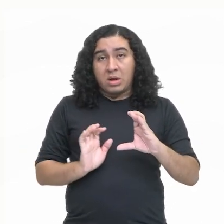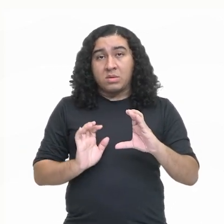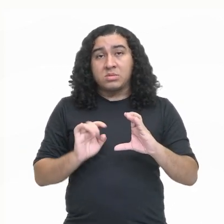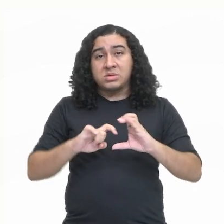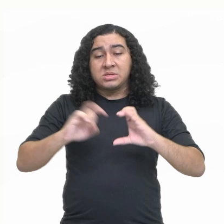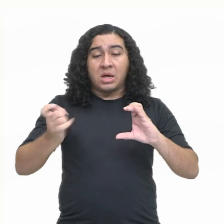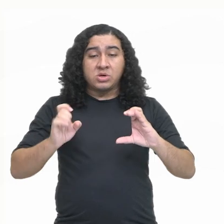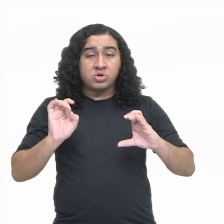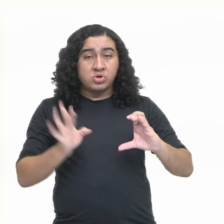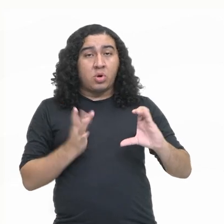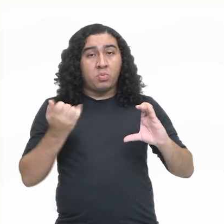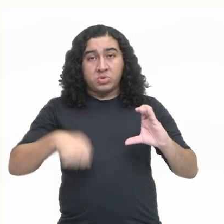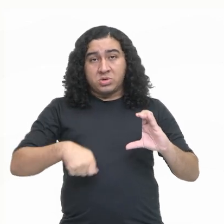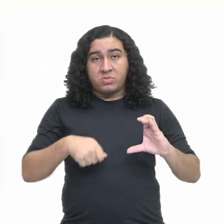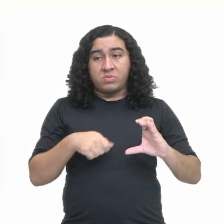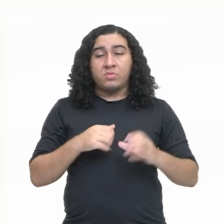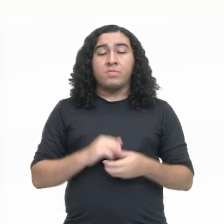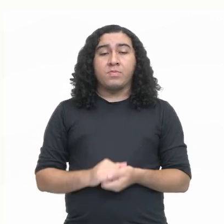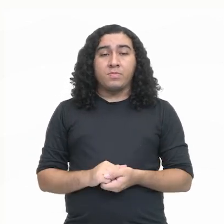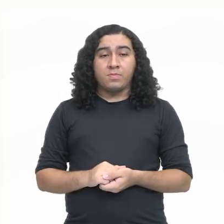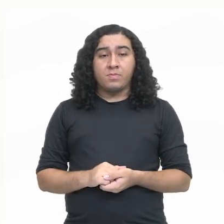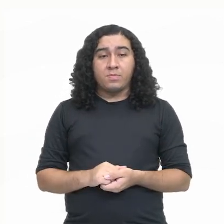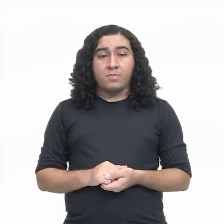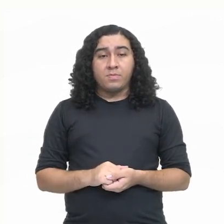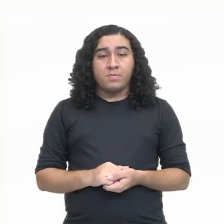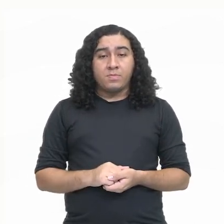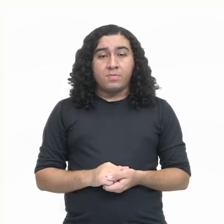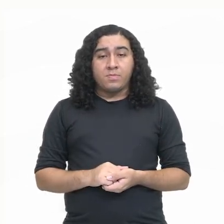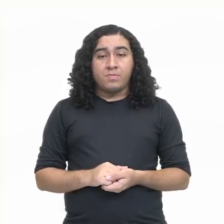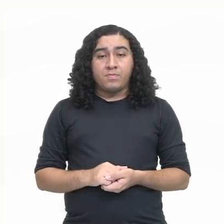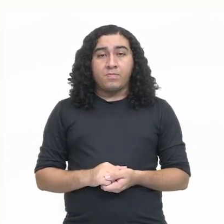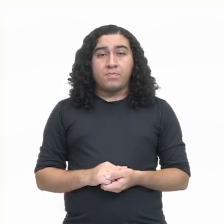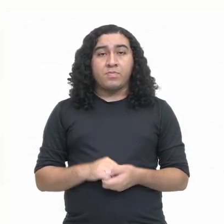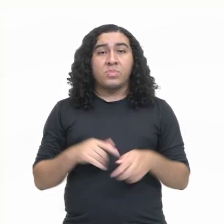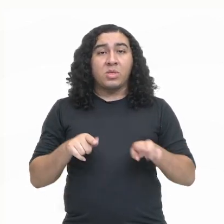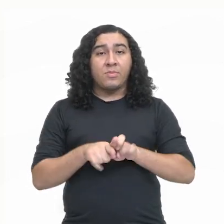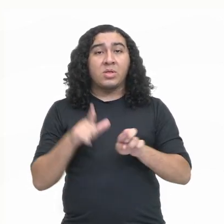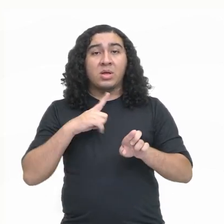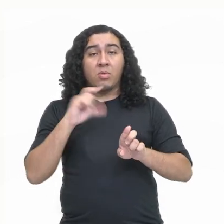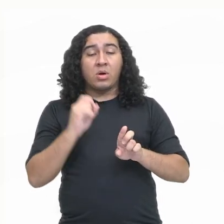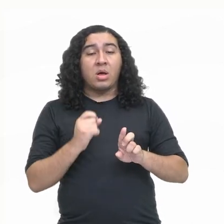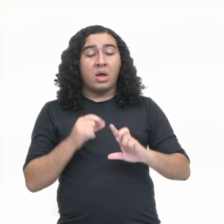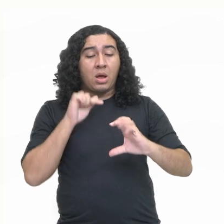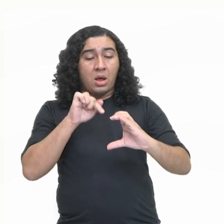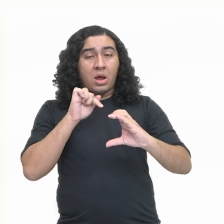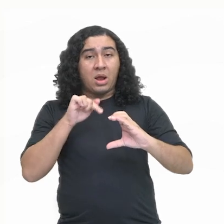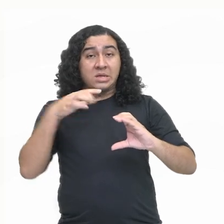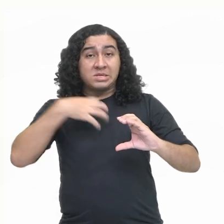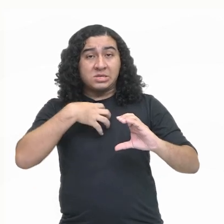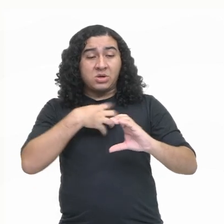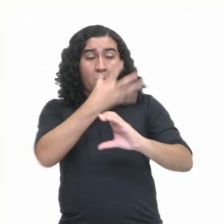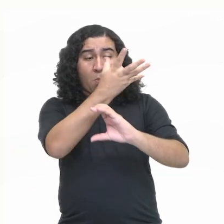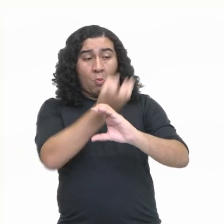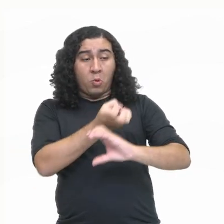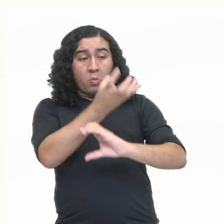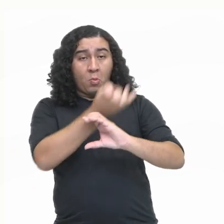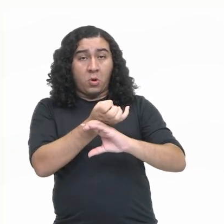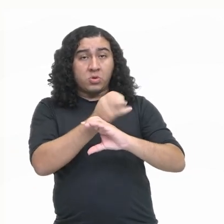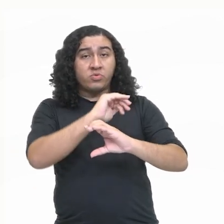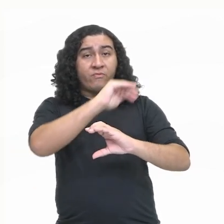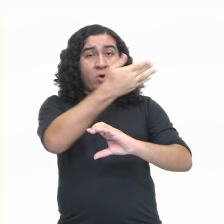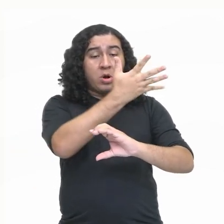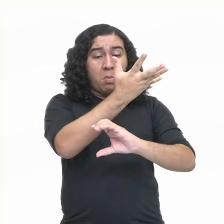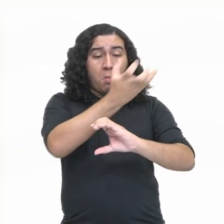que deve sair e o que ela quer. E também tem a função de conseguir captar sinais